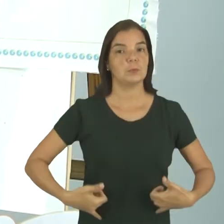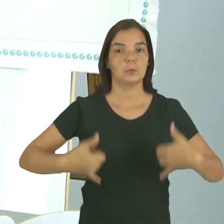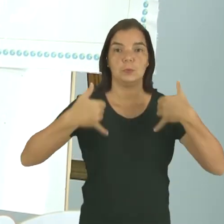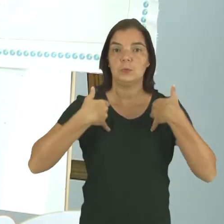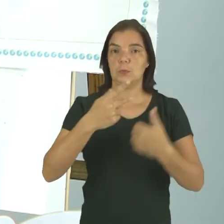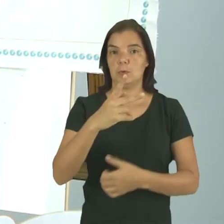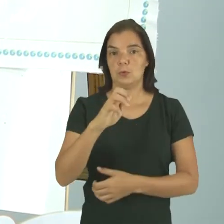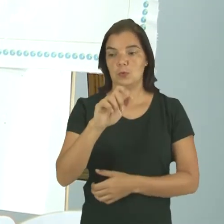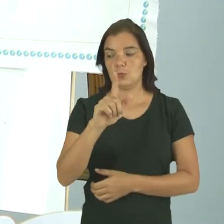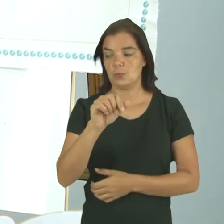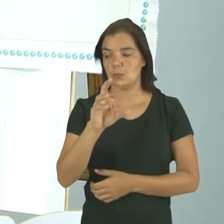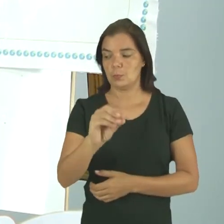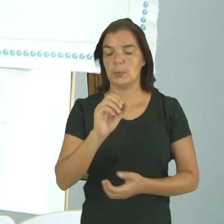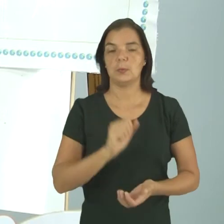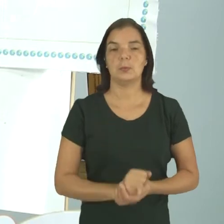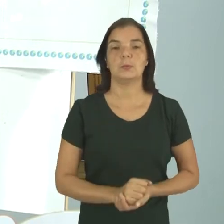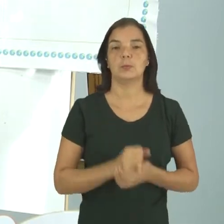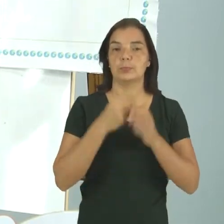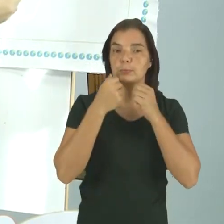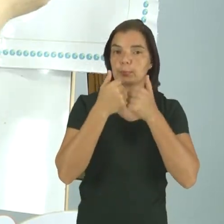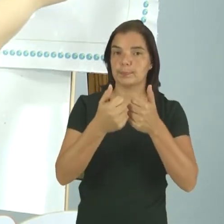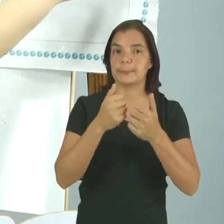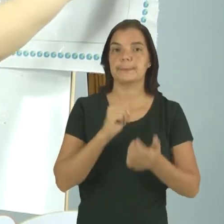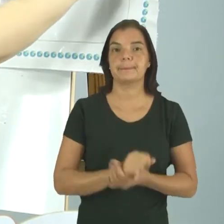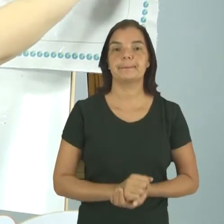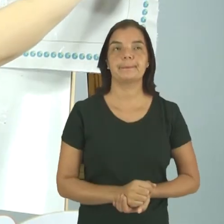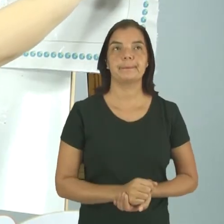De Pedro. Muito bem.